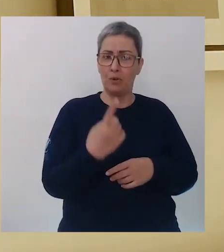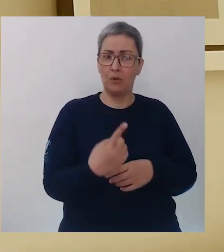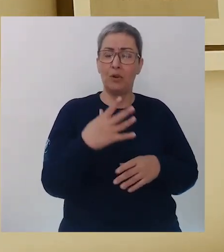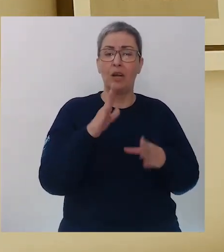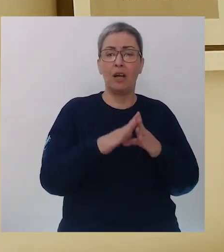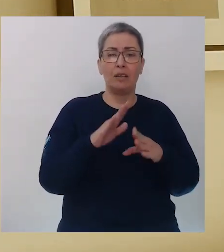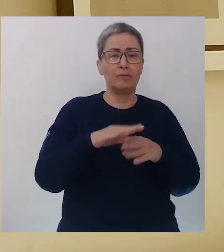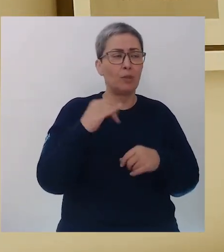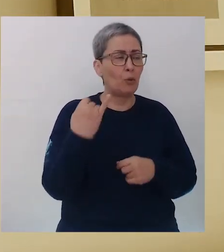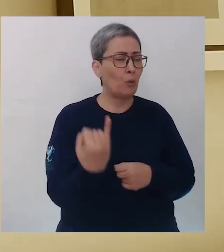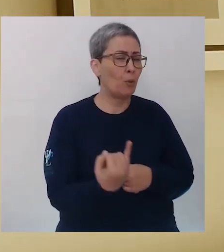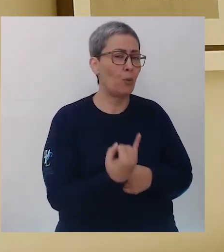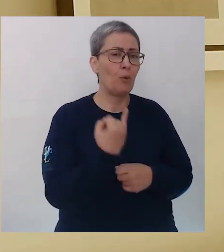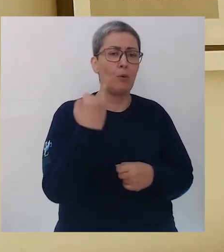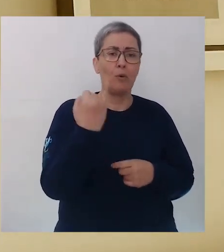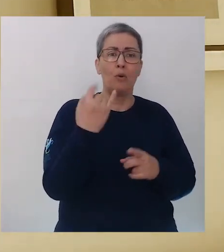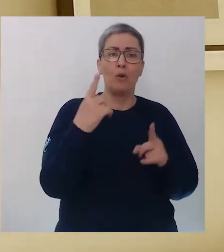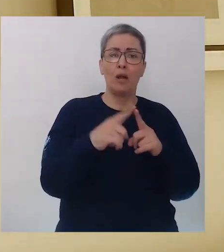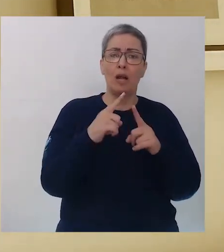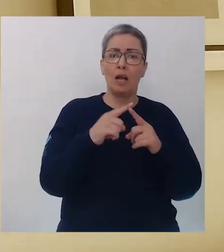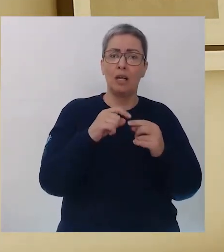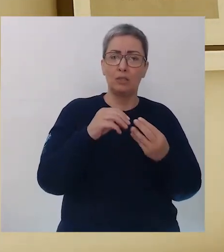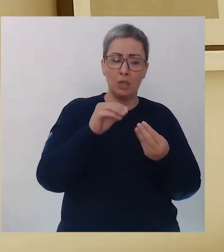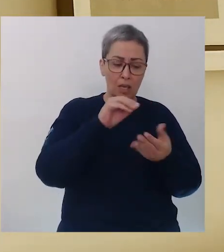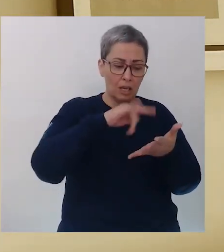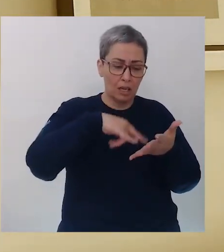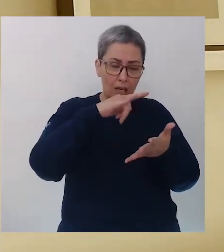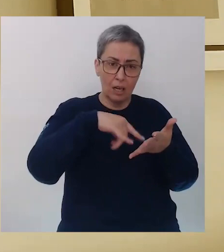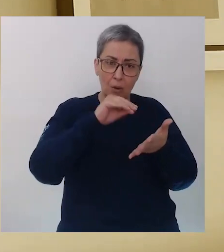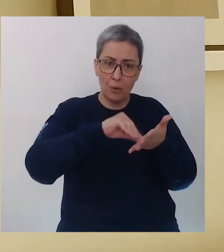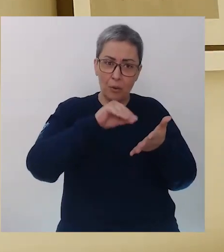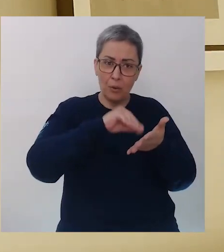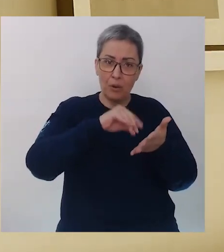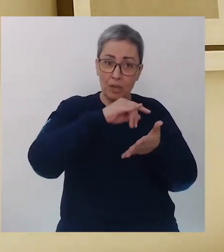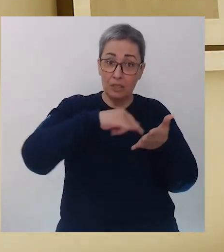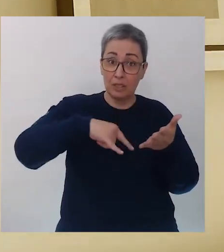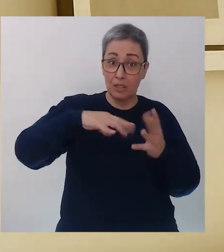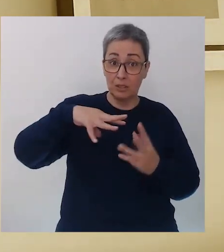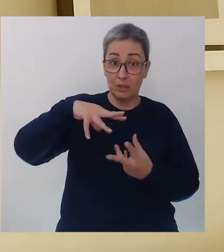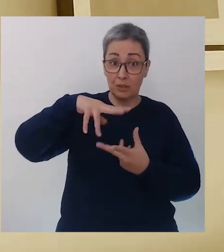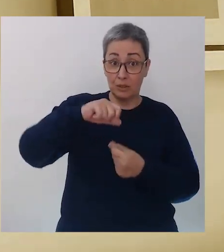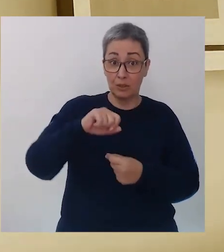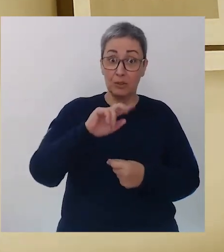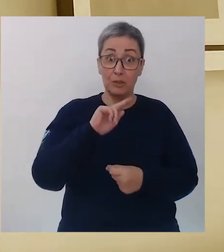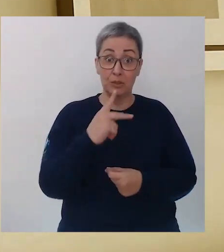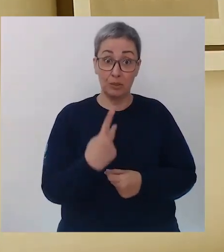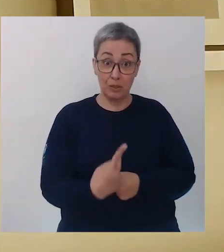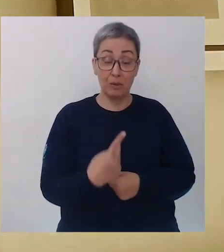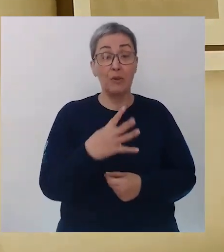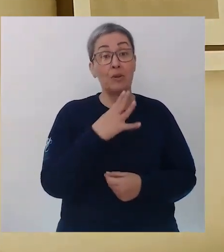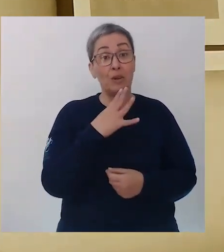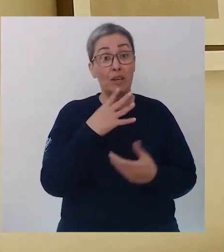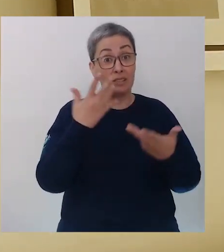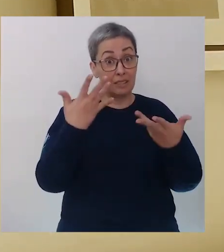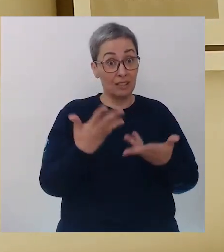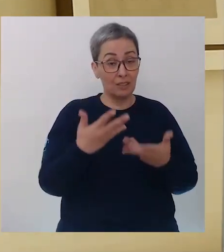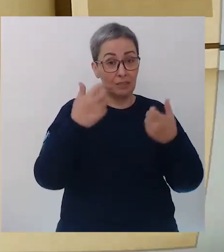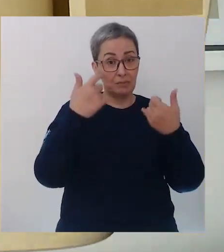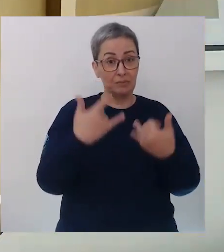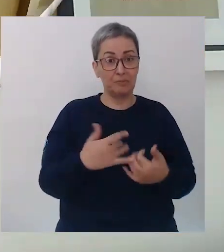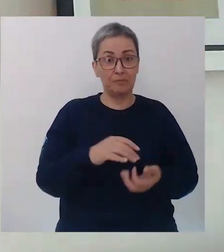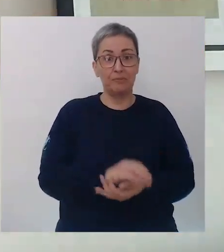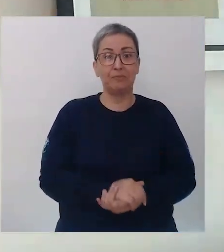foi fundamental na formulação da Declaração Universal dos Direitos Humanos, que a gente está falando aí sobre